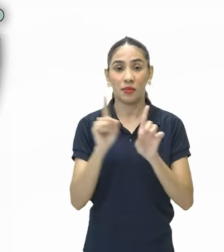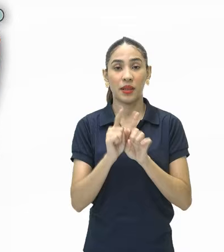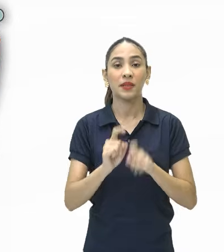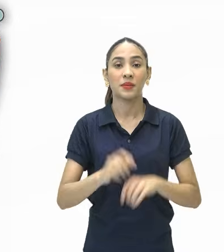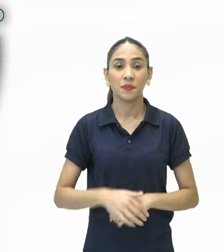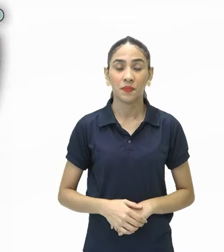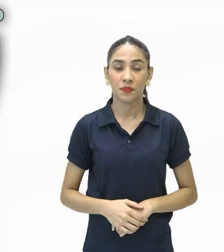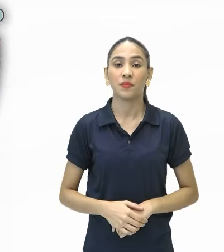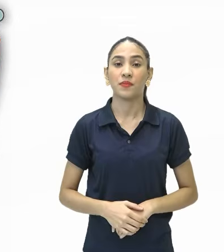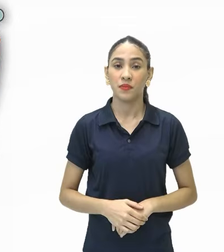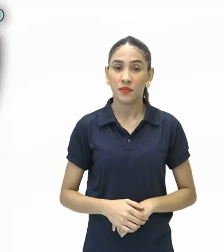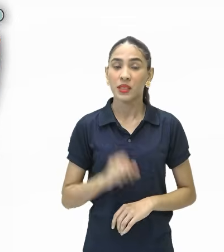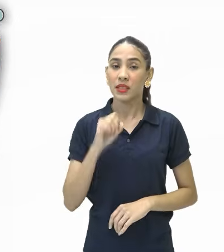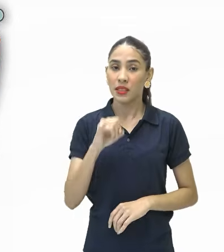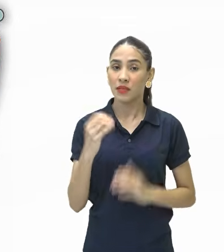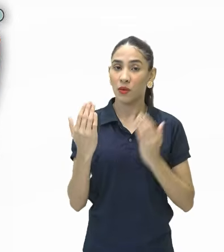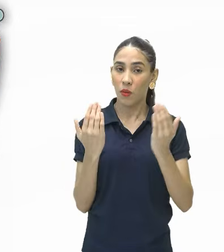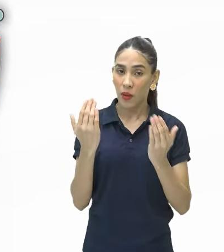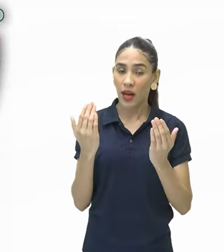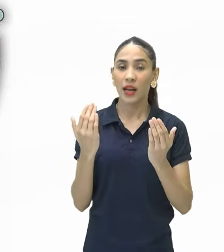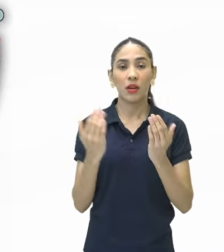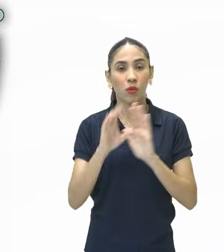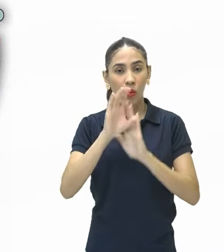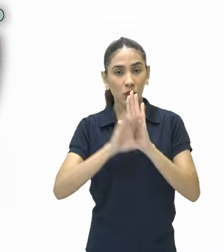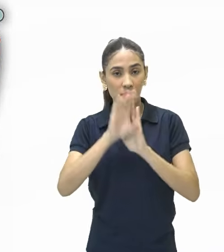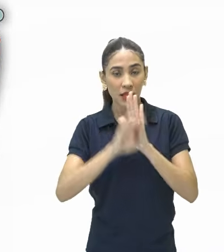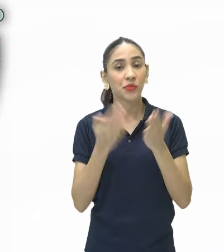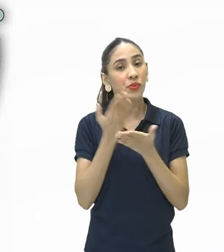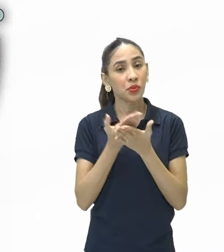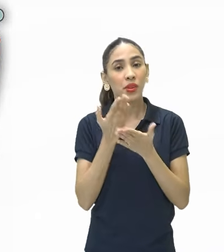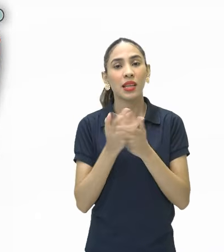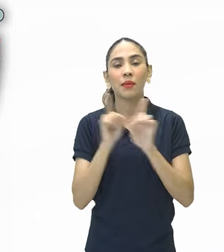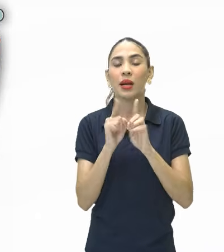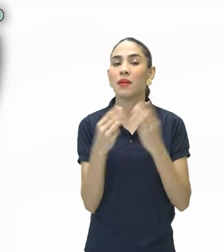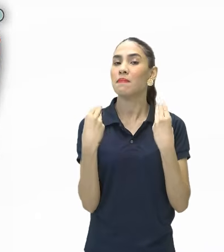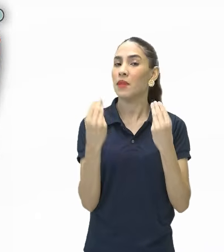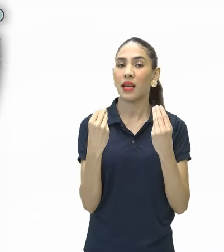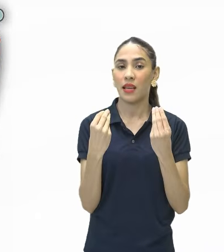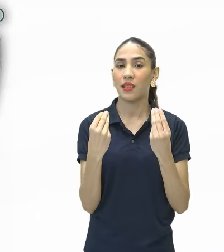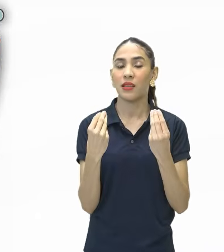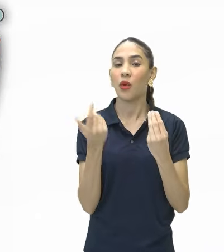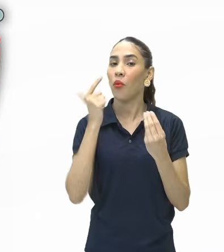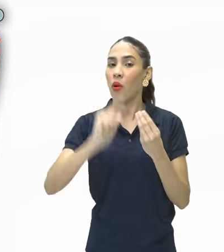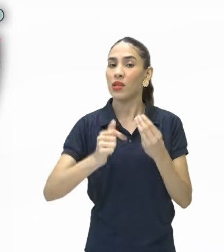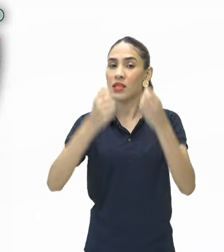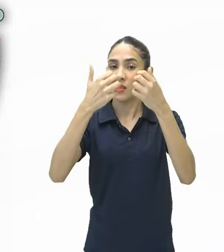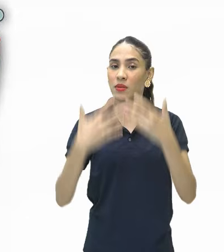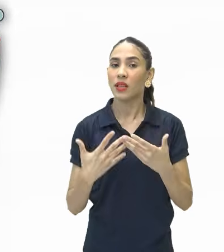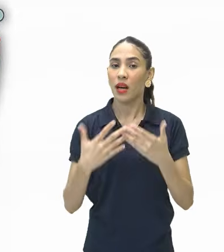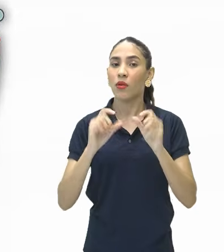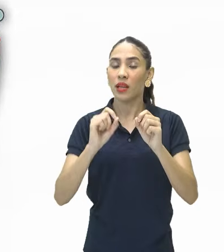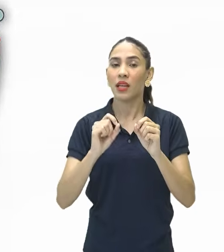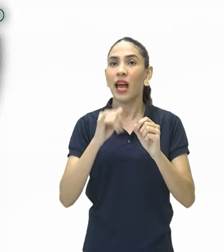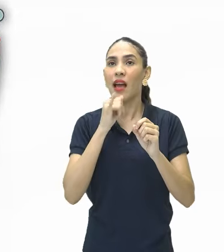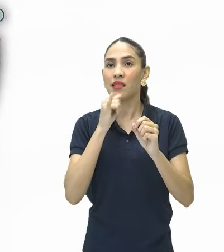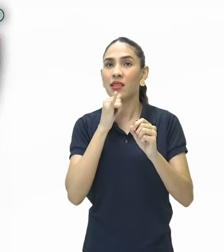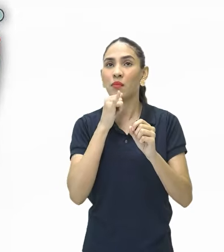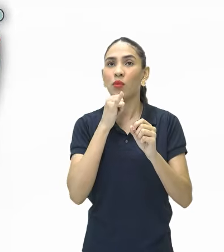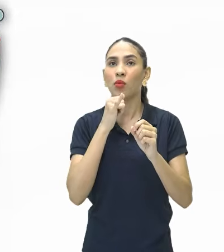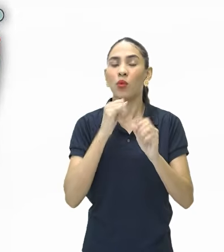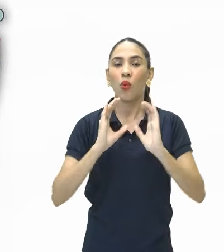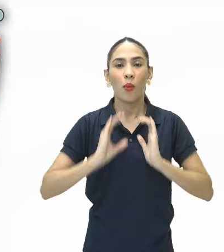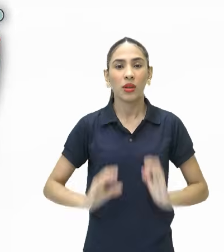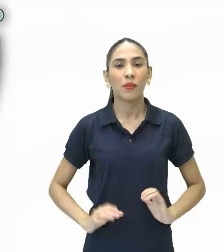faz se trabalha com esse conceito, né? Para quê? Para descrever a avaliação subjetiva, ou seja,